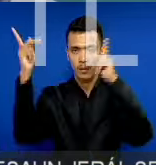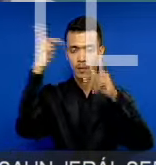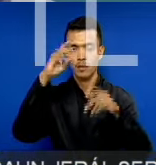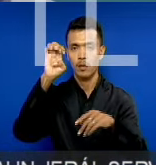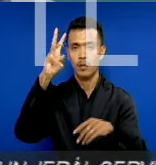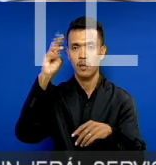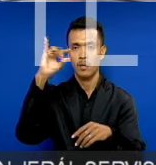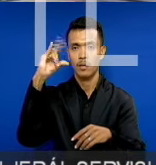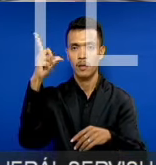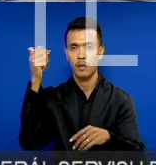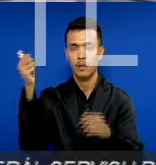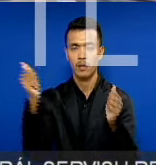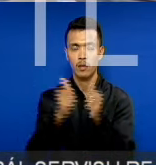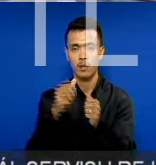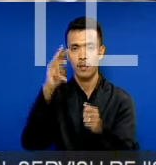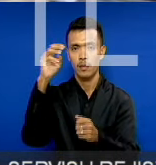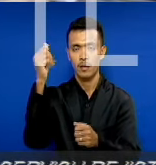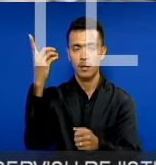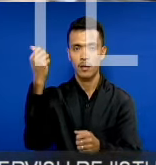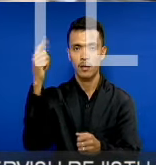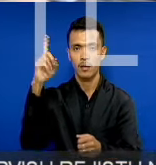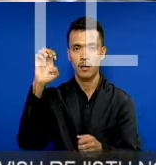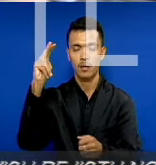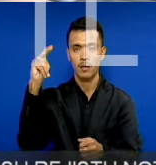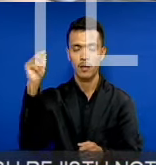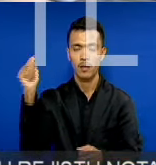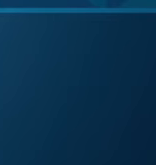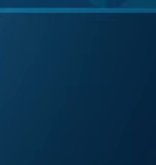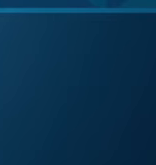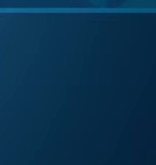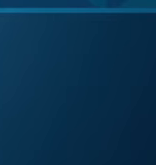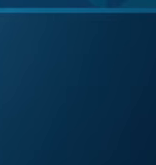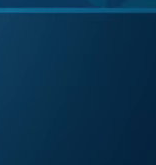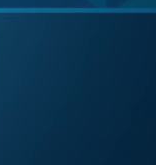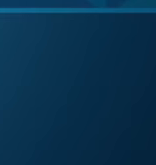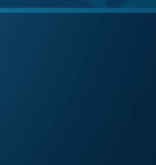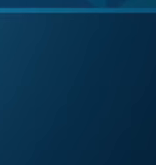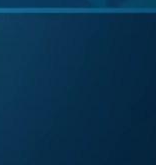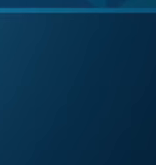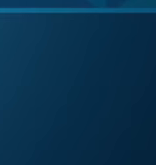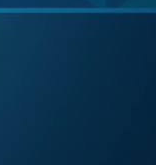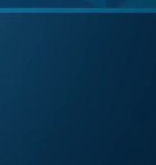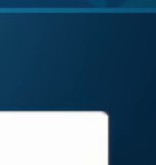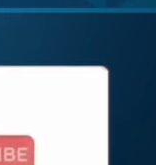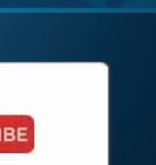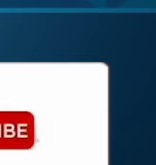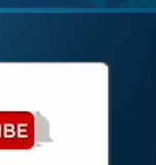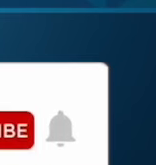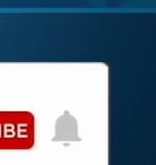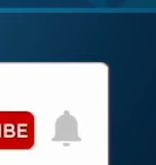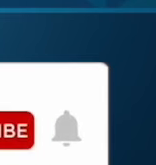Hanzan. Arsênio Soares, Domingos de Deus, ba RTTL. Atuhetan informação factuais